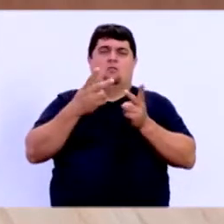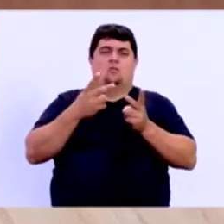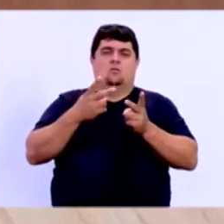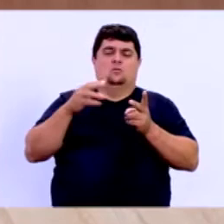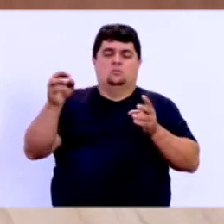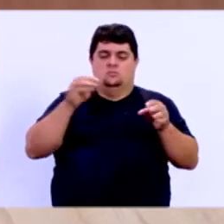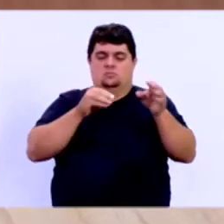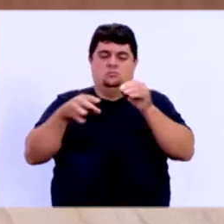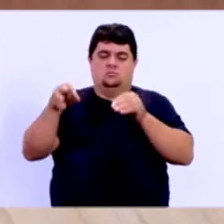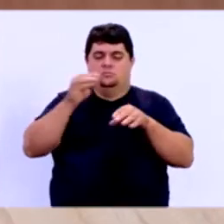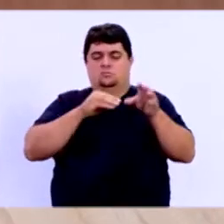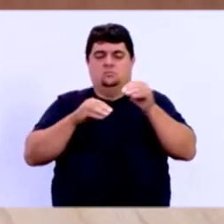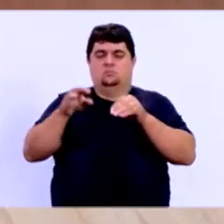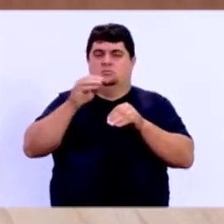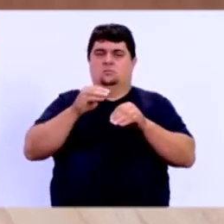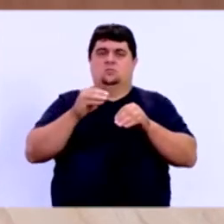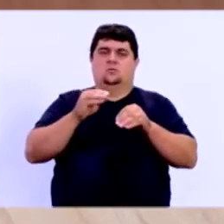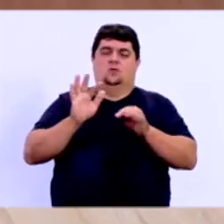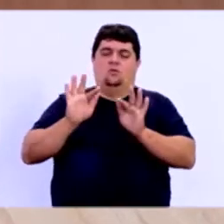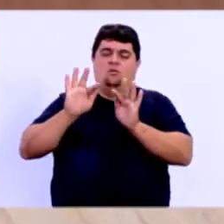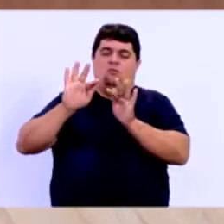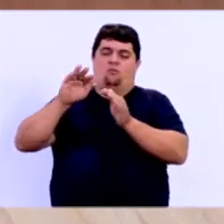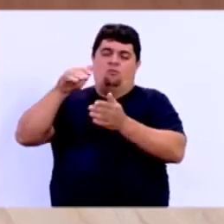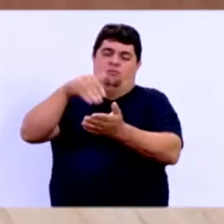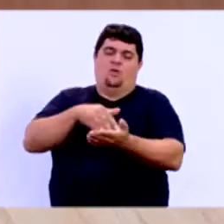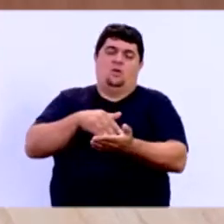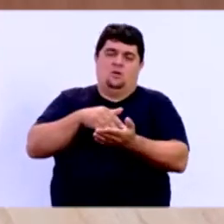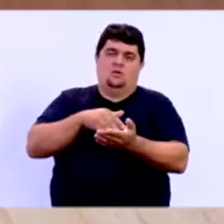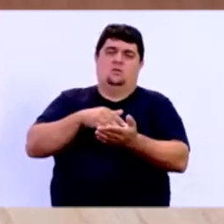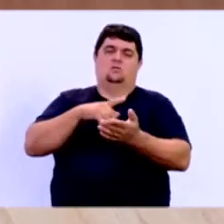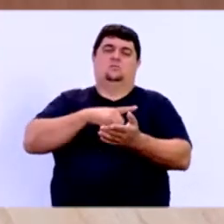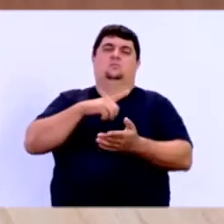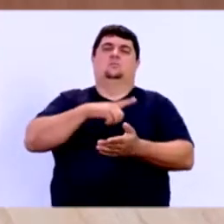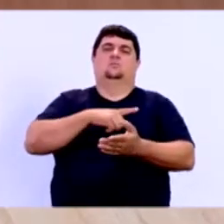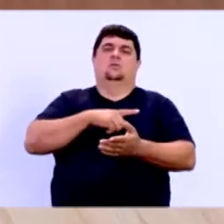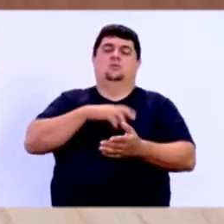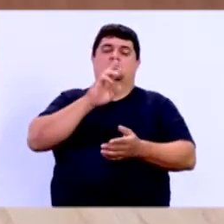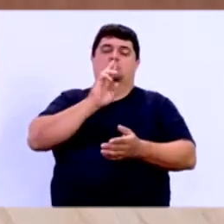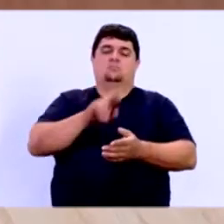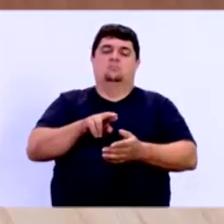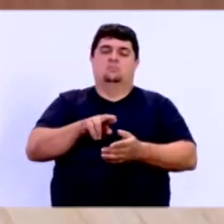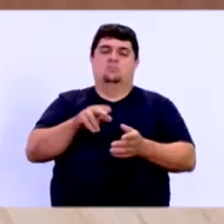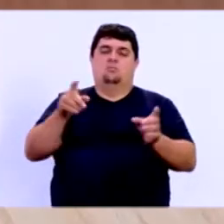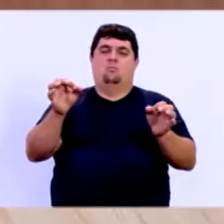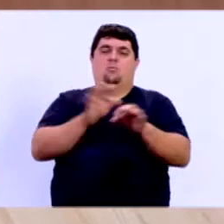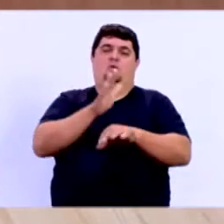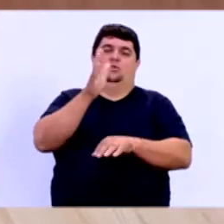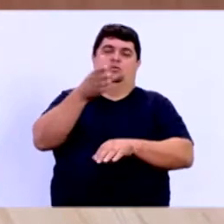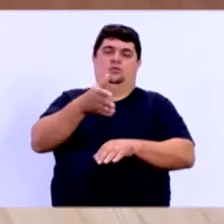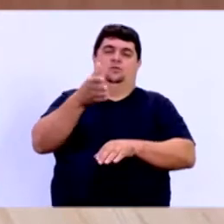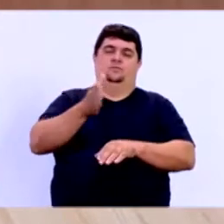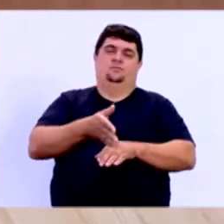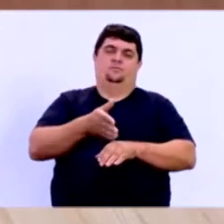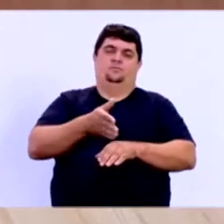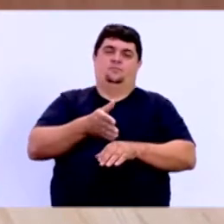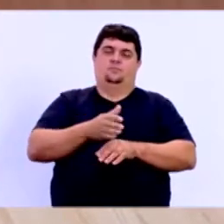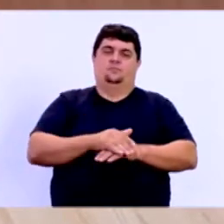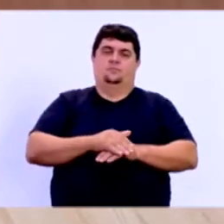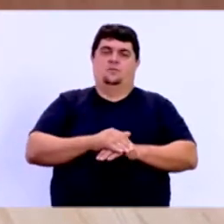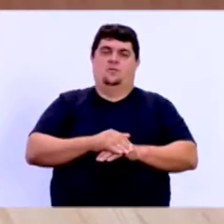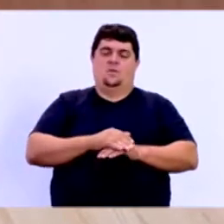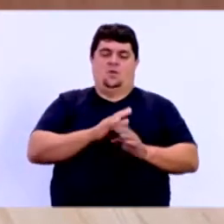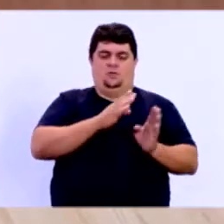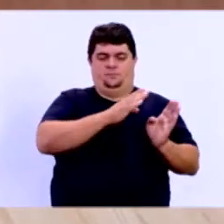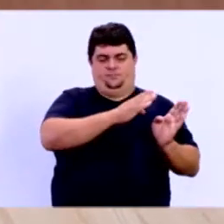a essa matéria-prima, e no final nós temos o resultado disso, que é o final do